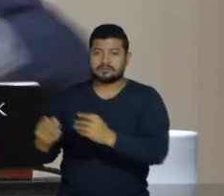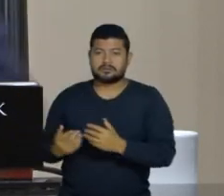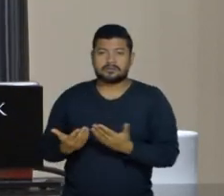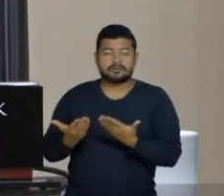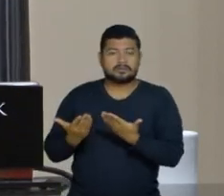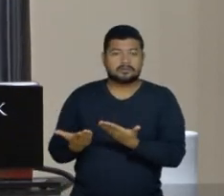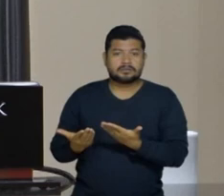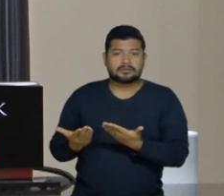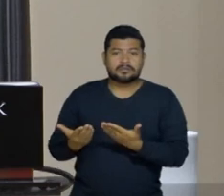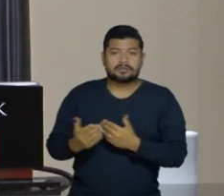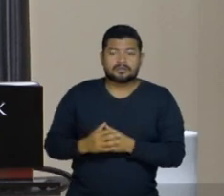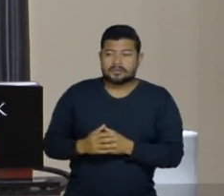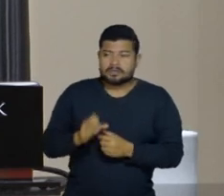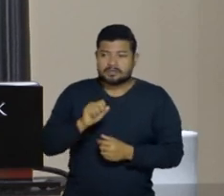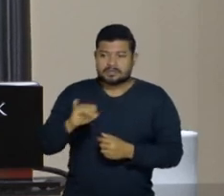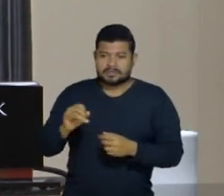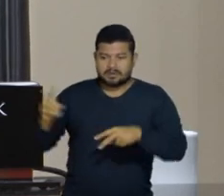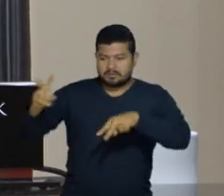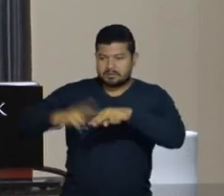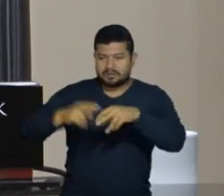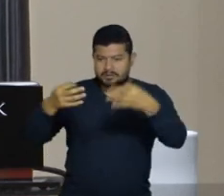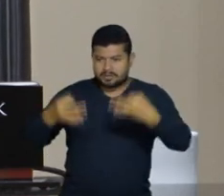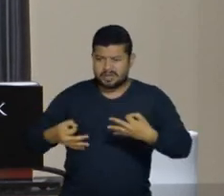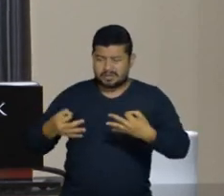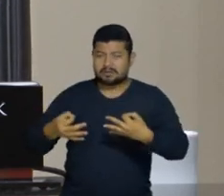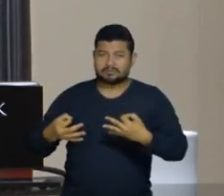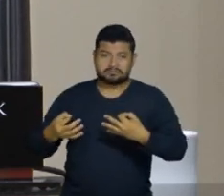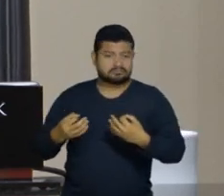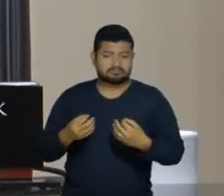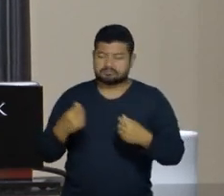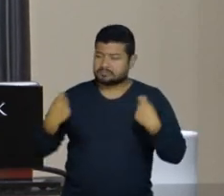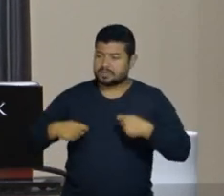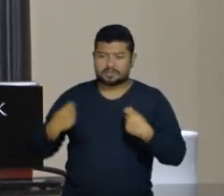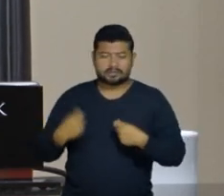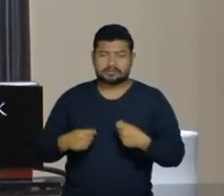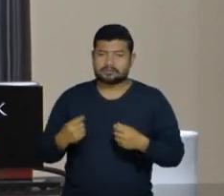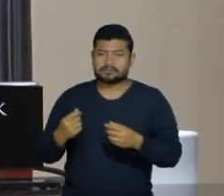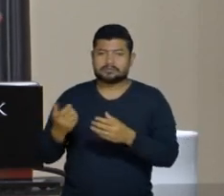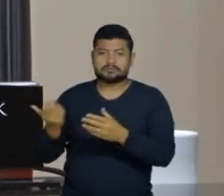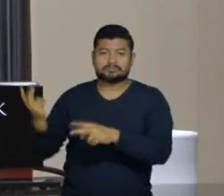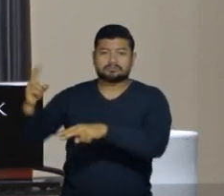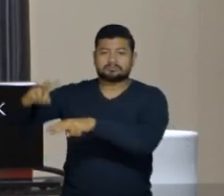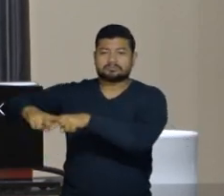requisitos, vai preso. Audiência custódia é